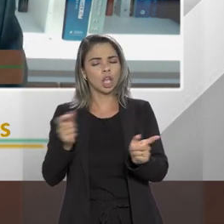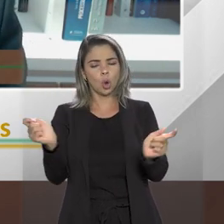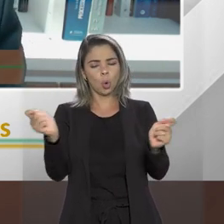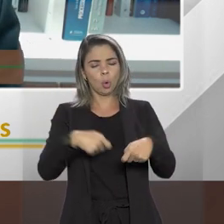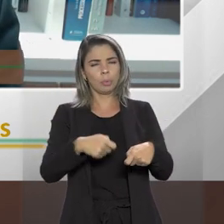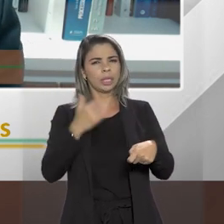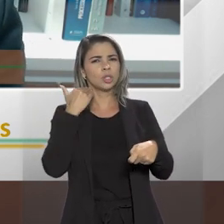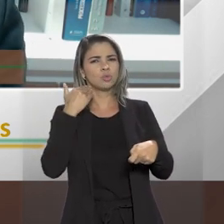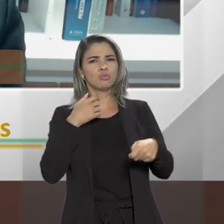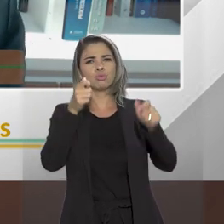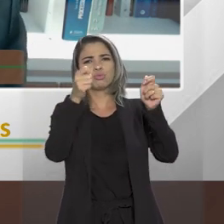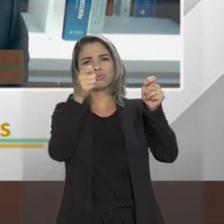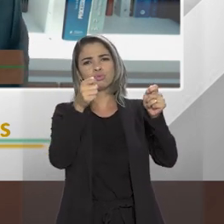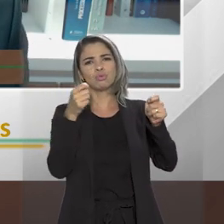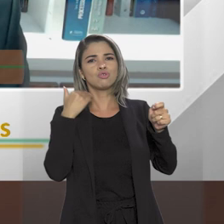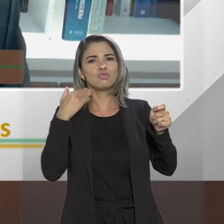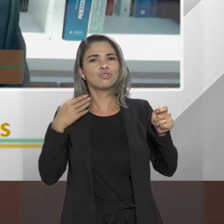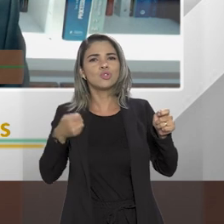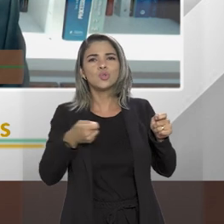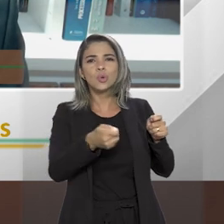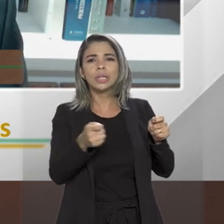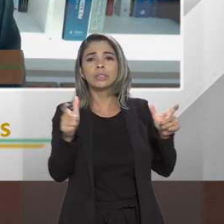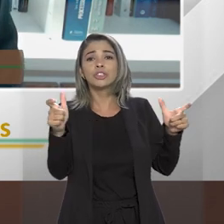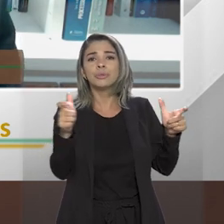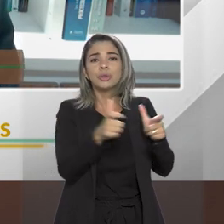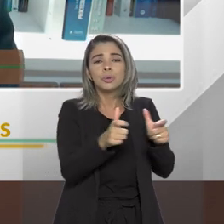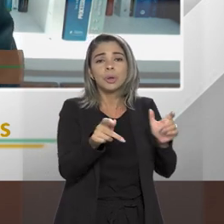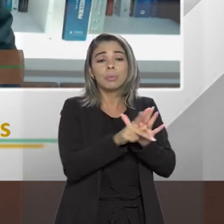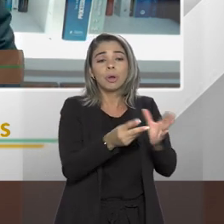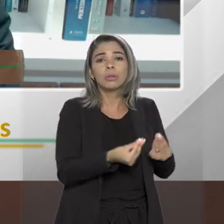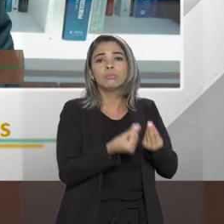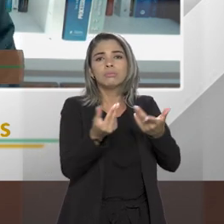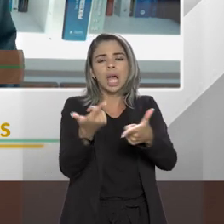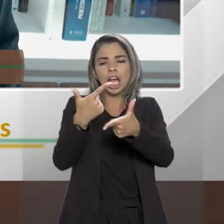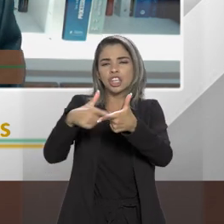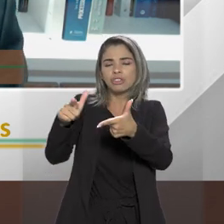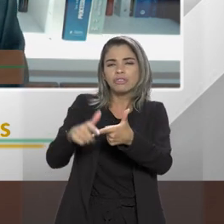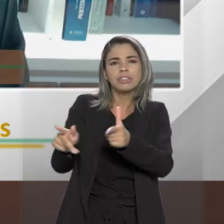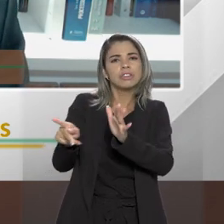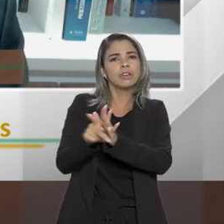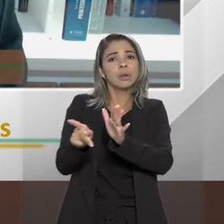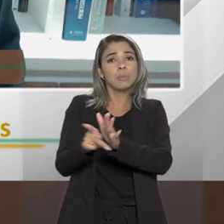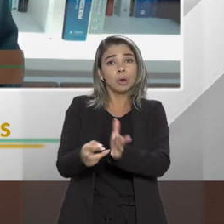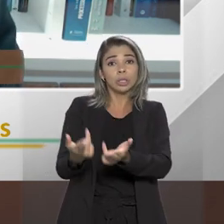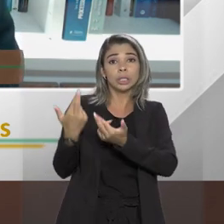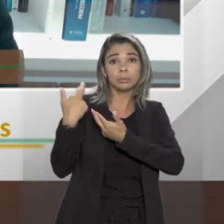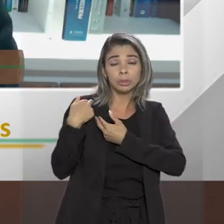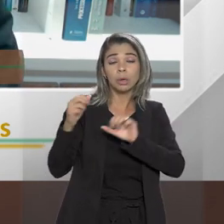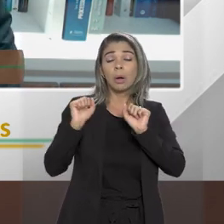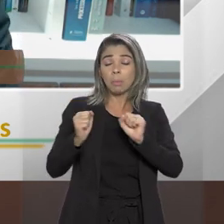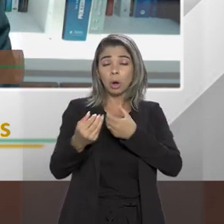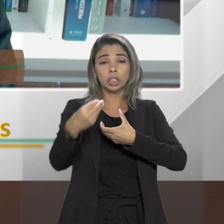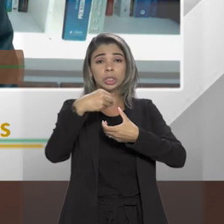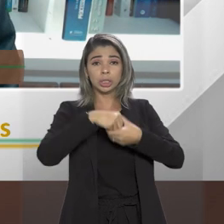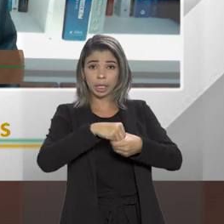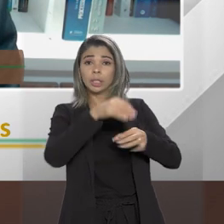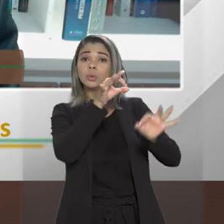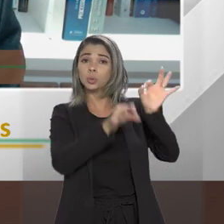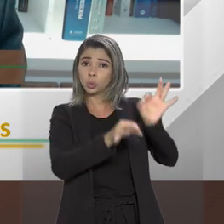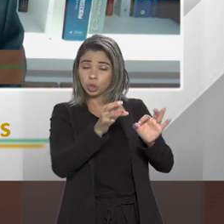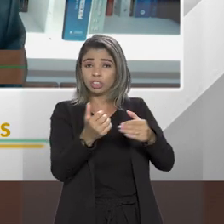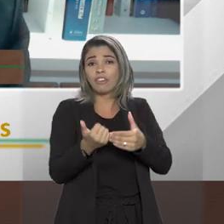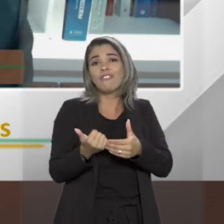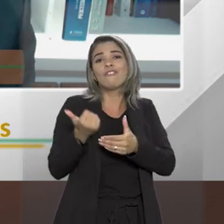juiz para permitir que outros possam exercer aqueles atos, sejam eles da própria estrutura do Poder Judiciário, sejam eles fora